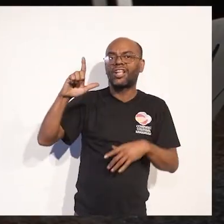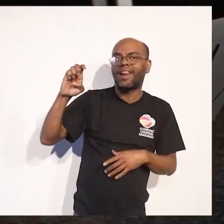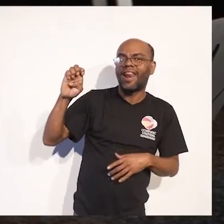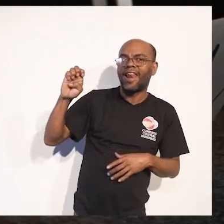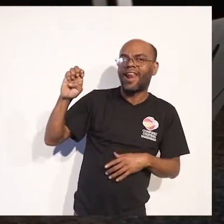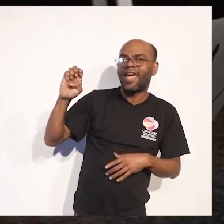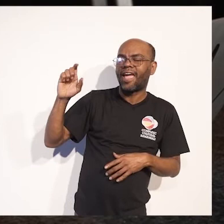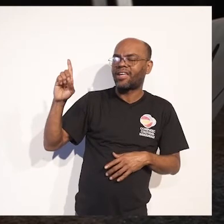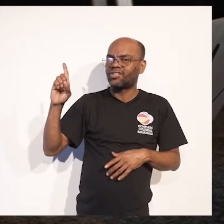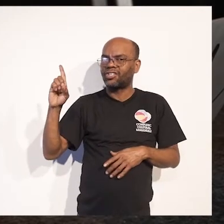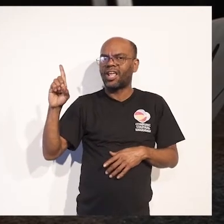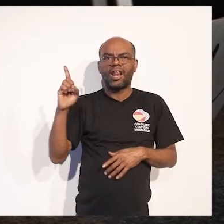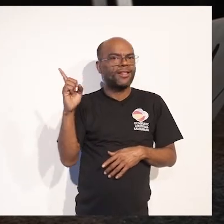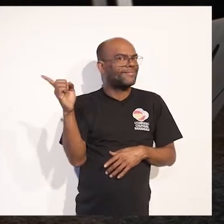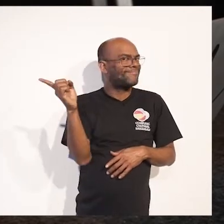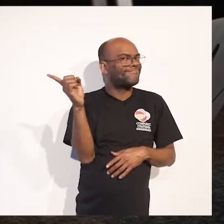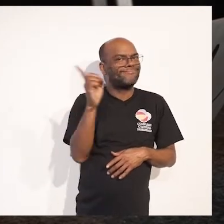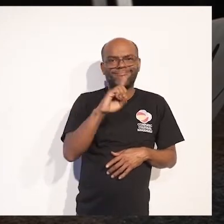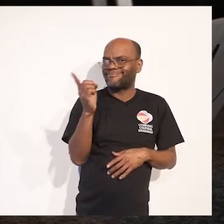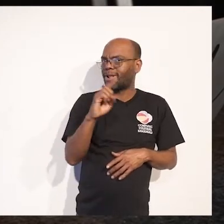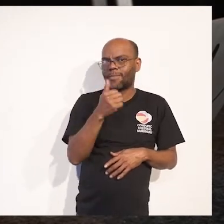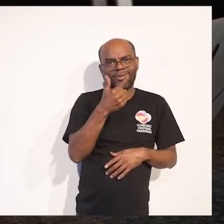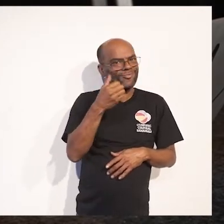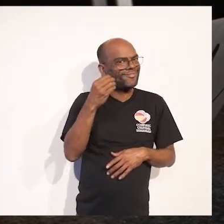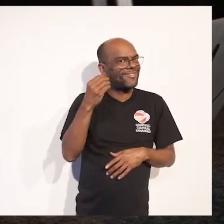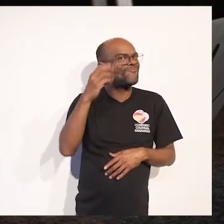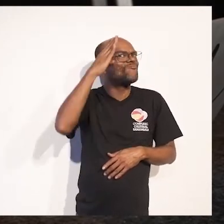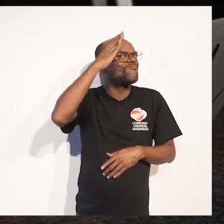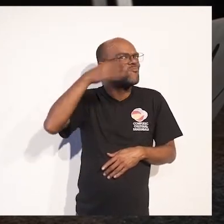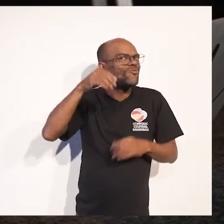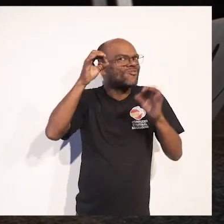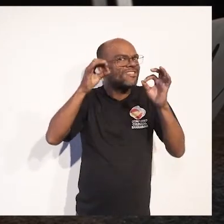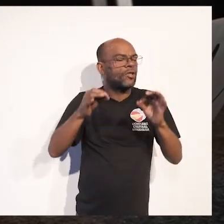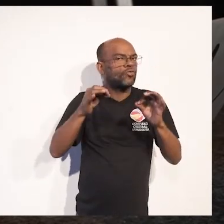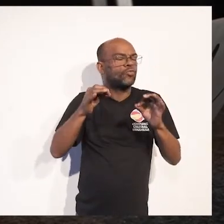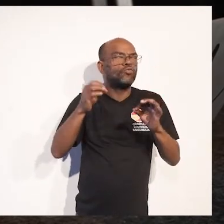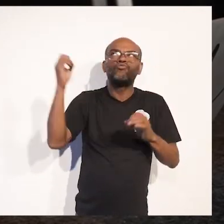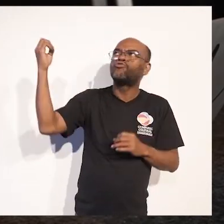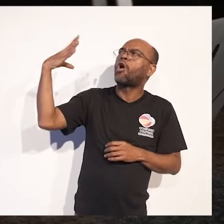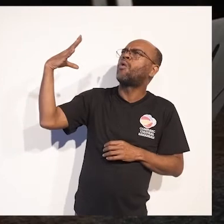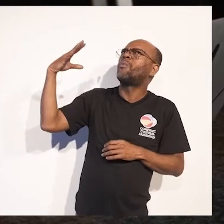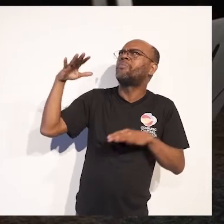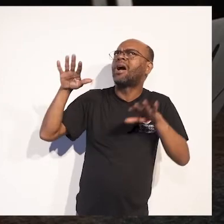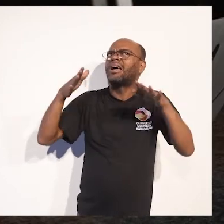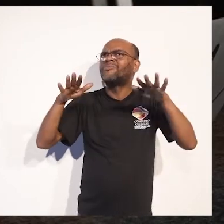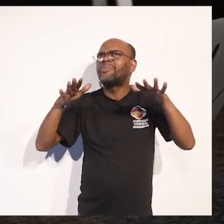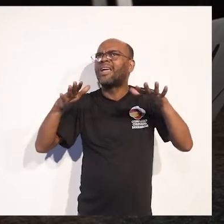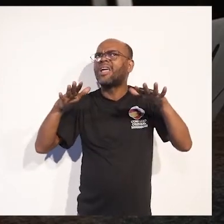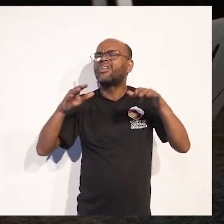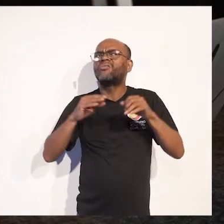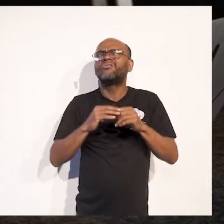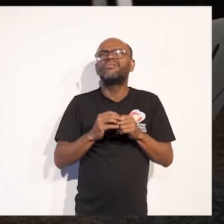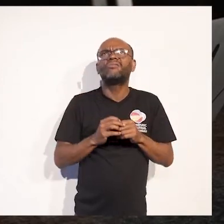não reproduzem 100% das cores do Sol. Elas reproduzem, às vezes, quando muito,